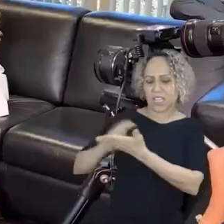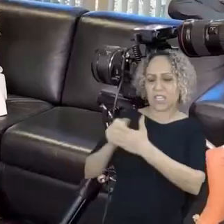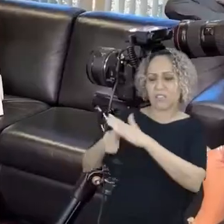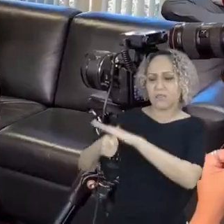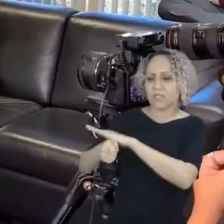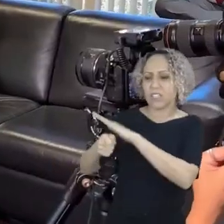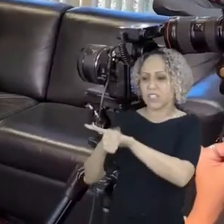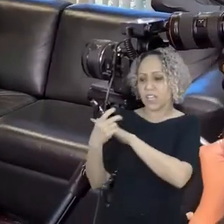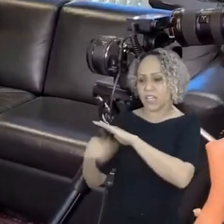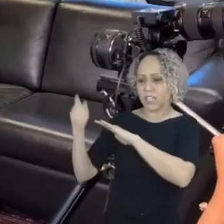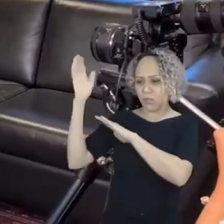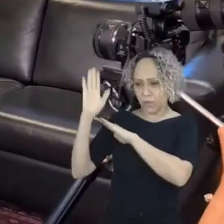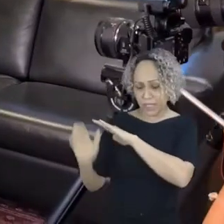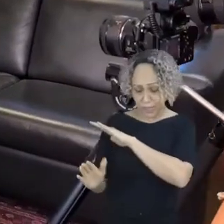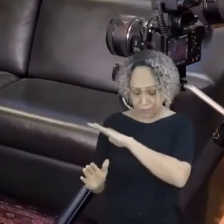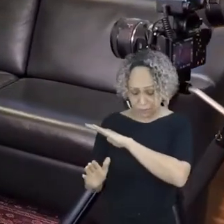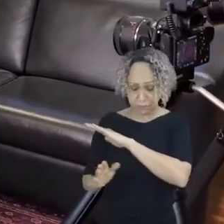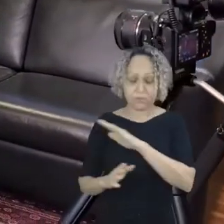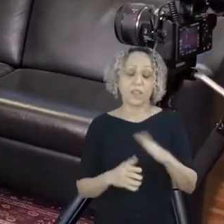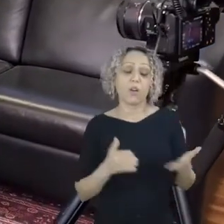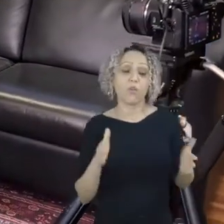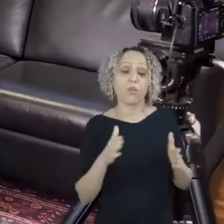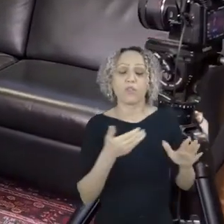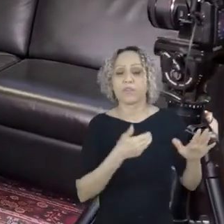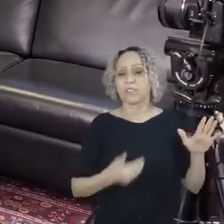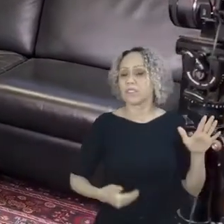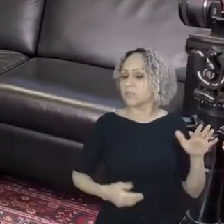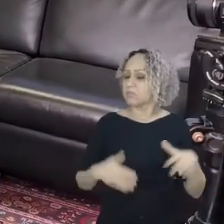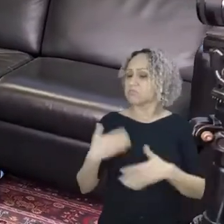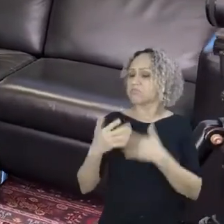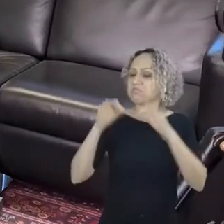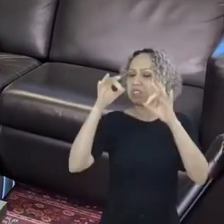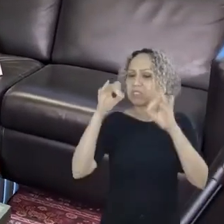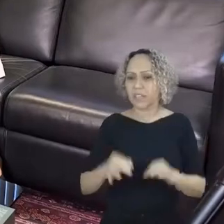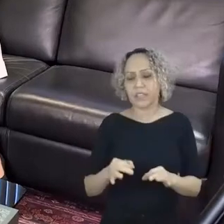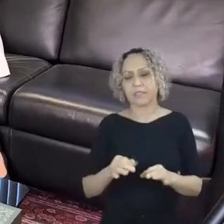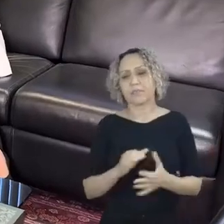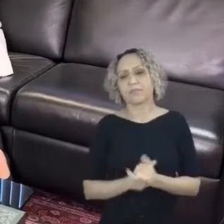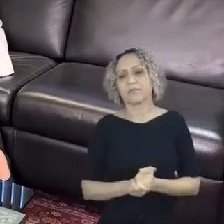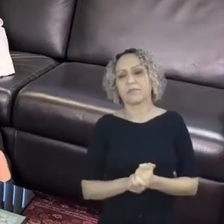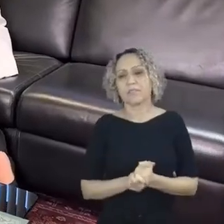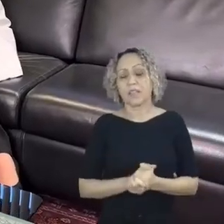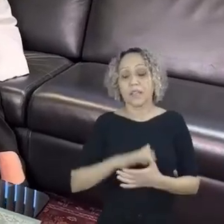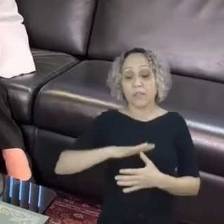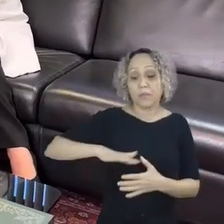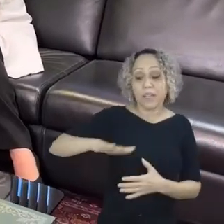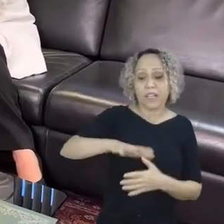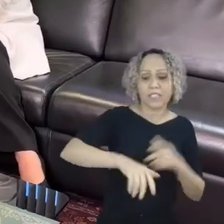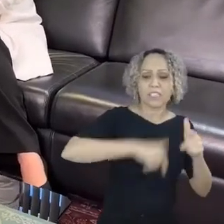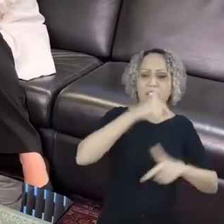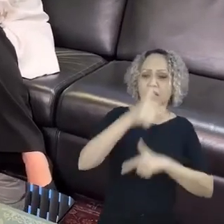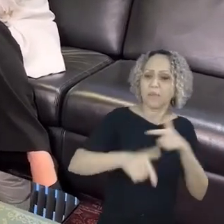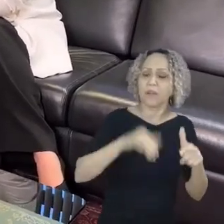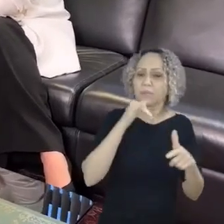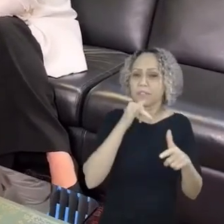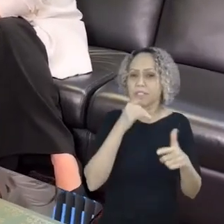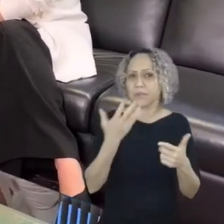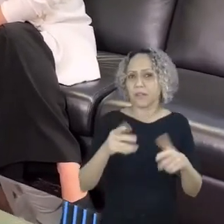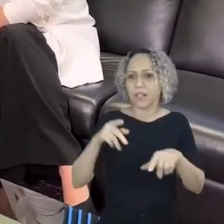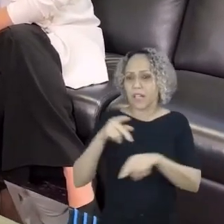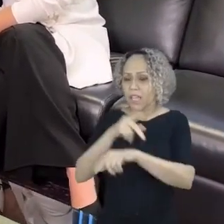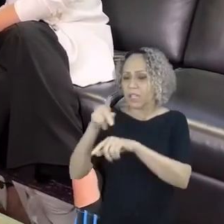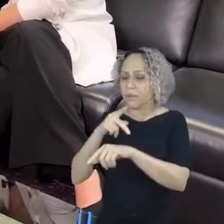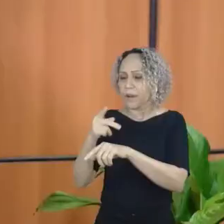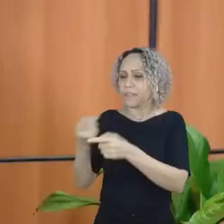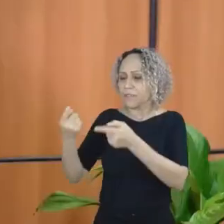sob a liderança do presidente Lula. E para o mundo do trabalho, cada novo investimento, cada mercado que se abre, significa gerar